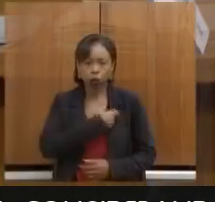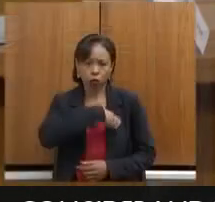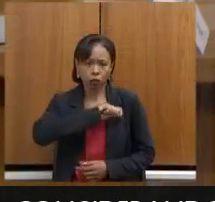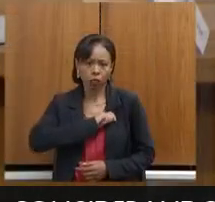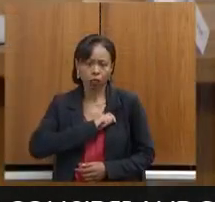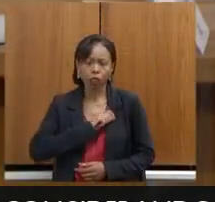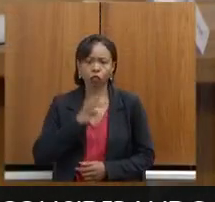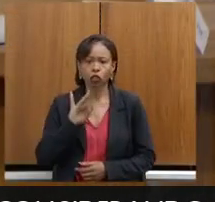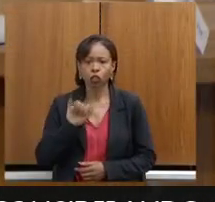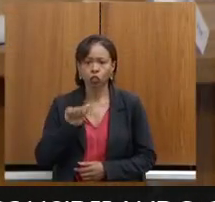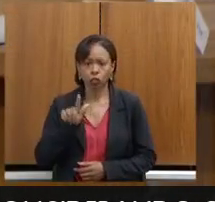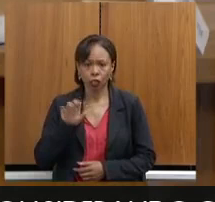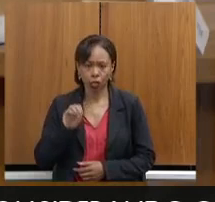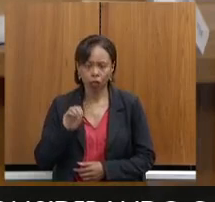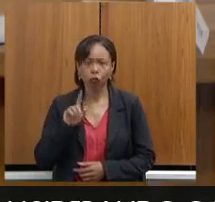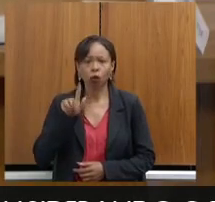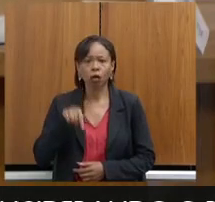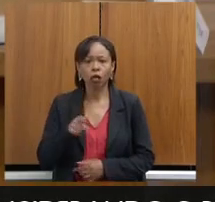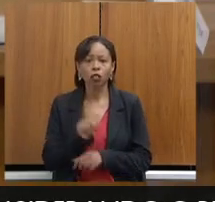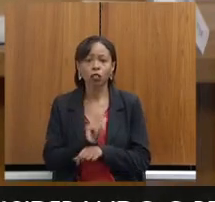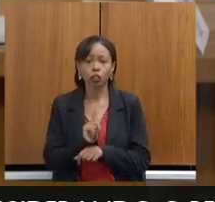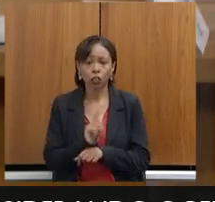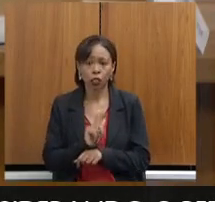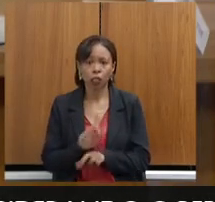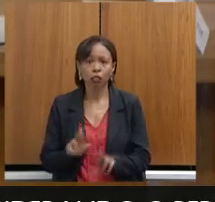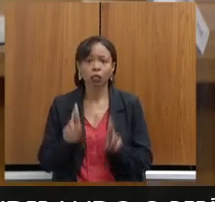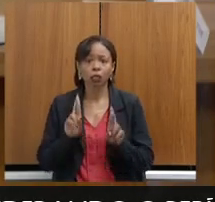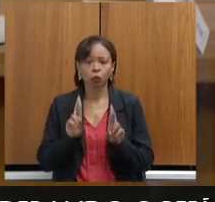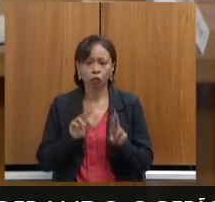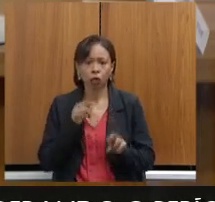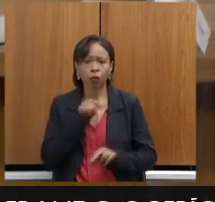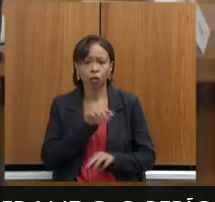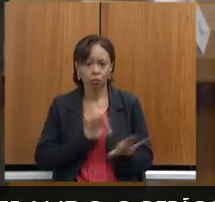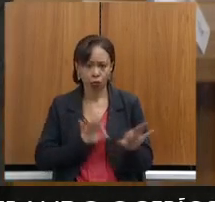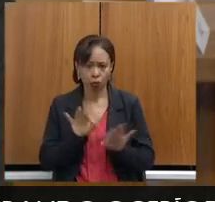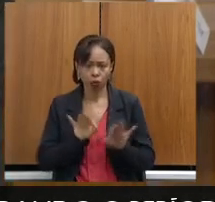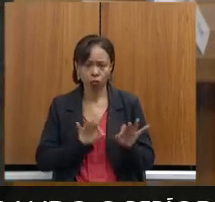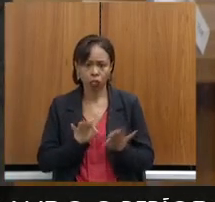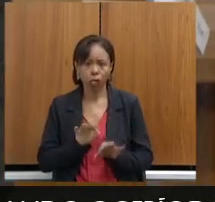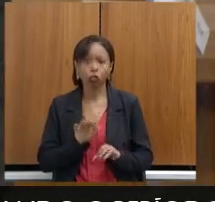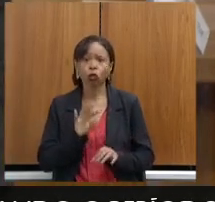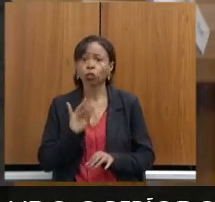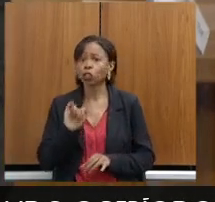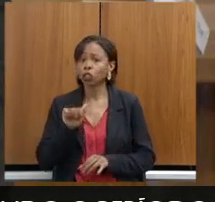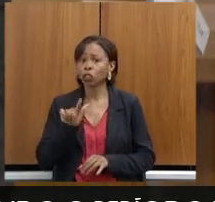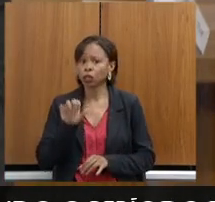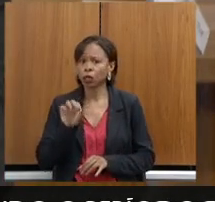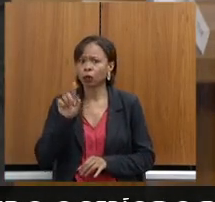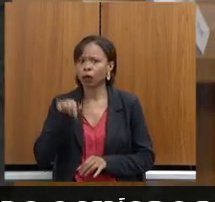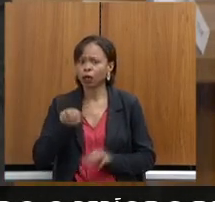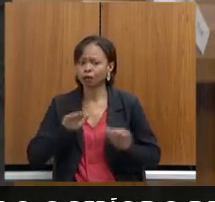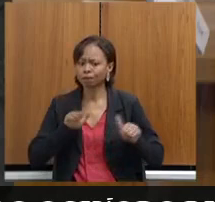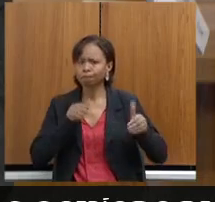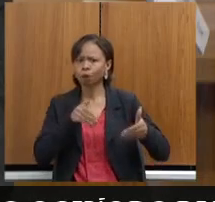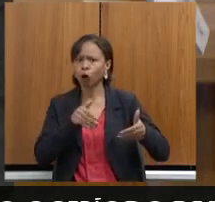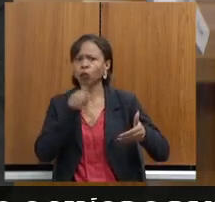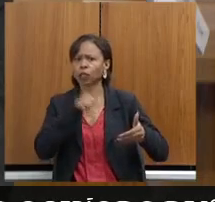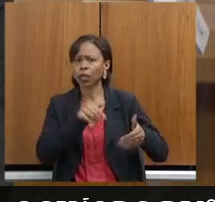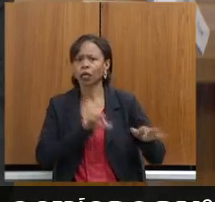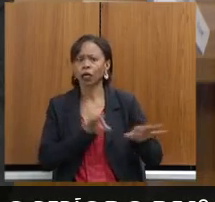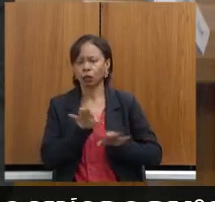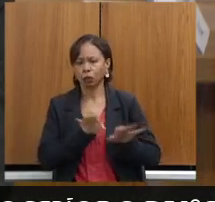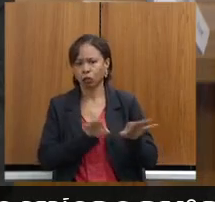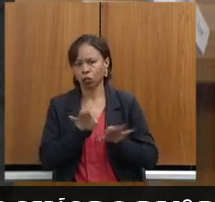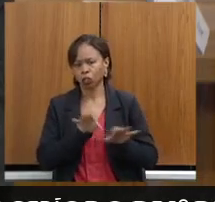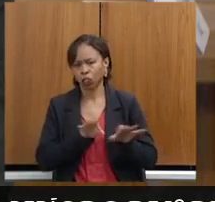Thiago que é um gerente desse projeto ele é gerente exclusivo para este projeto